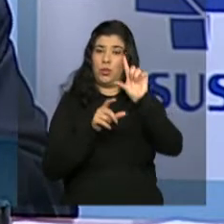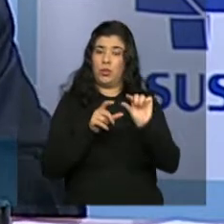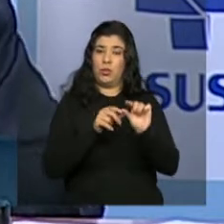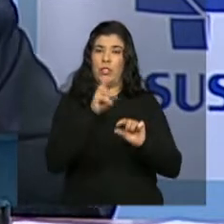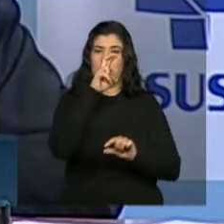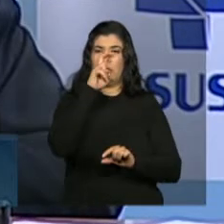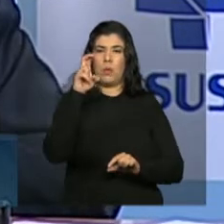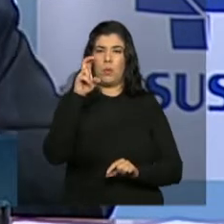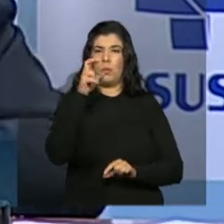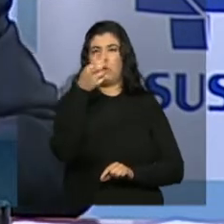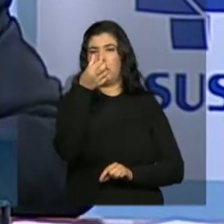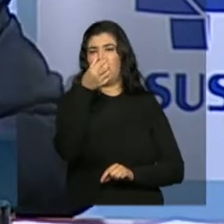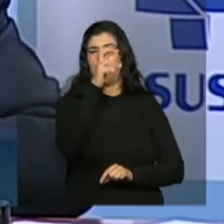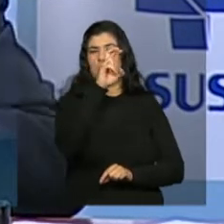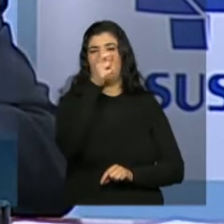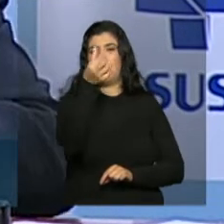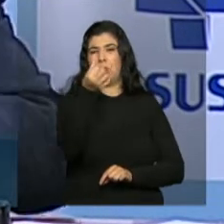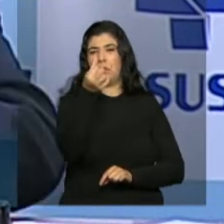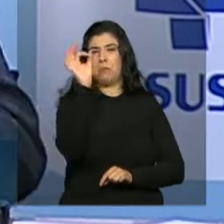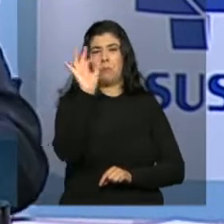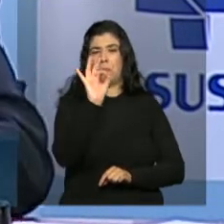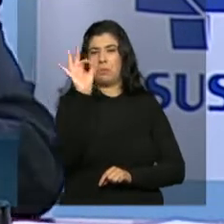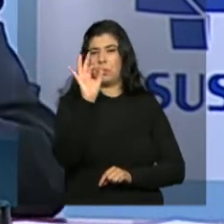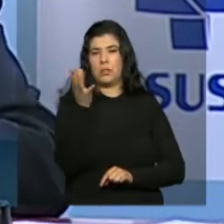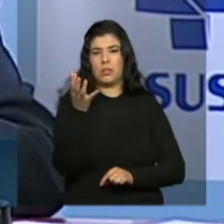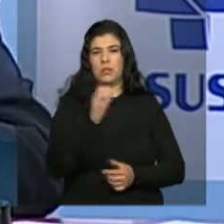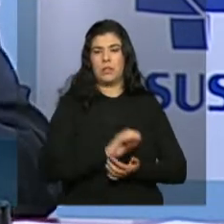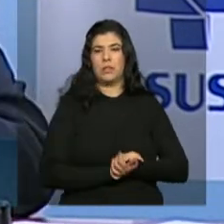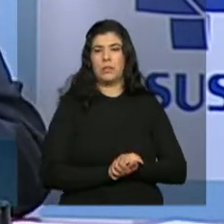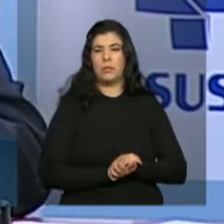fingir aí o número 50 e